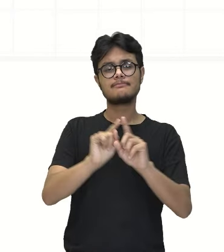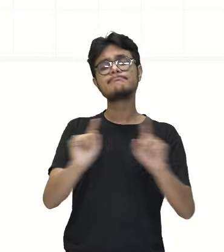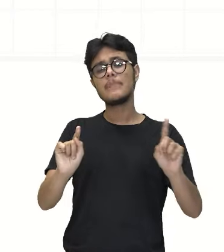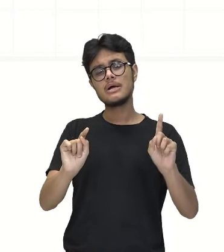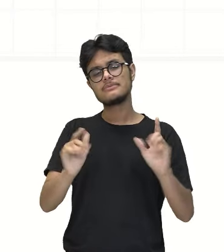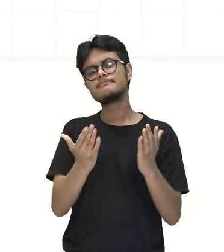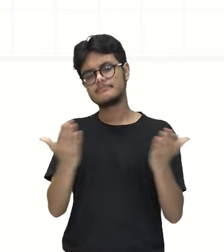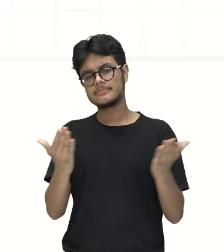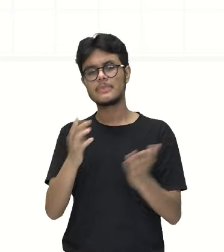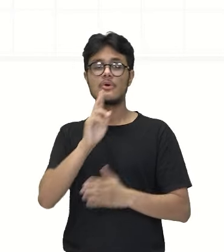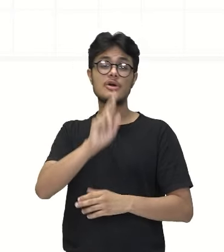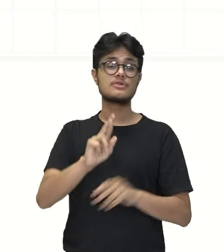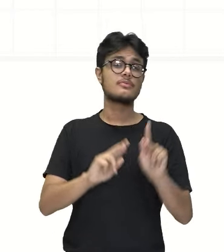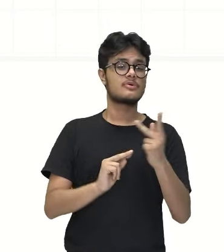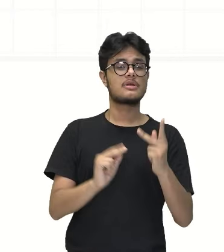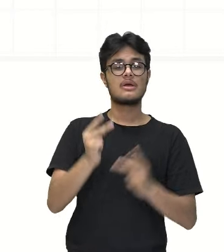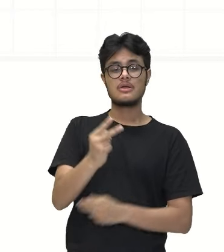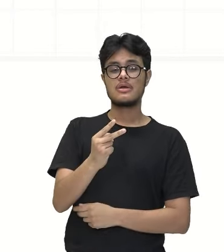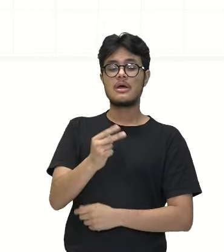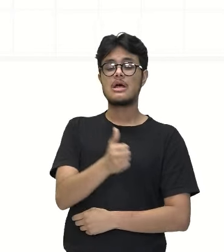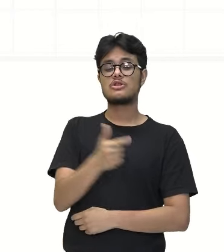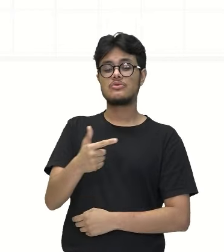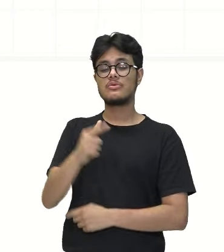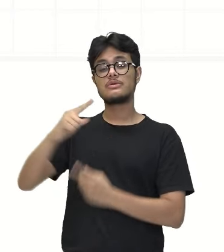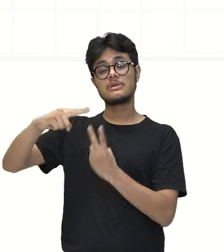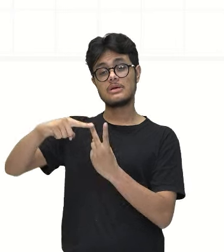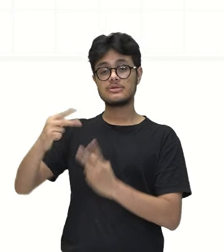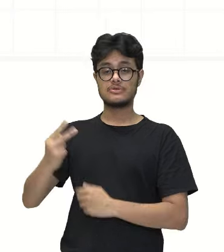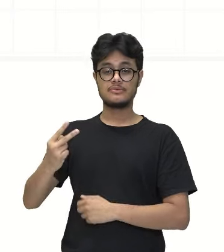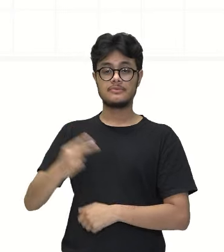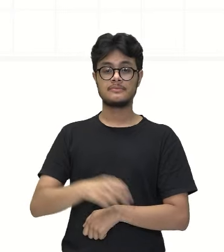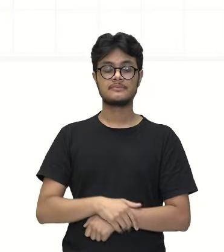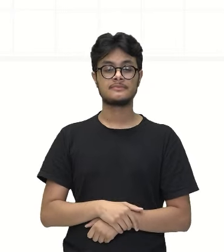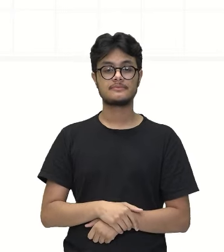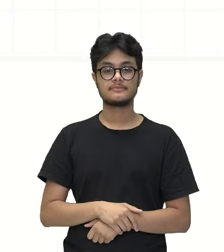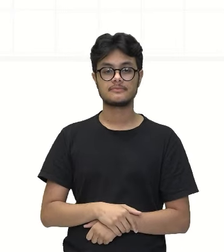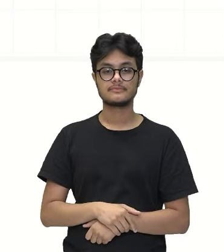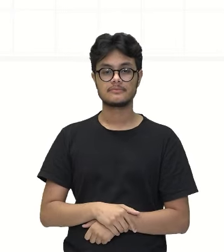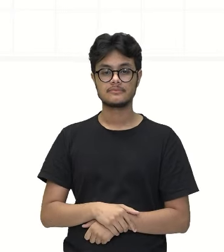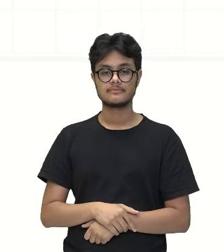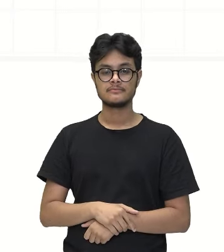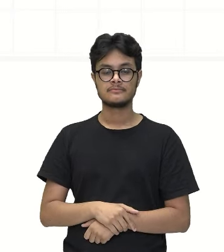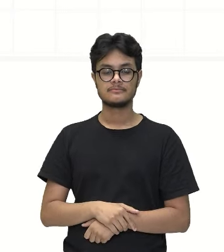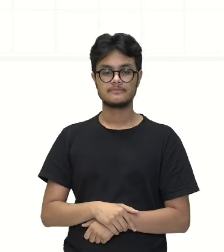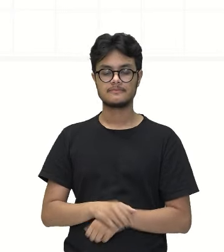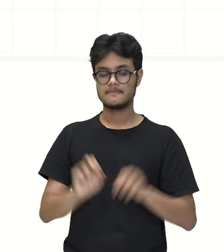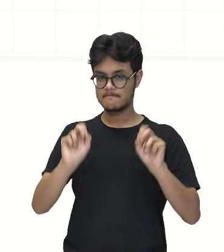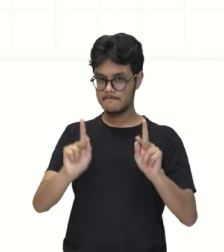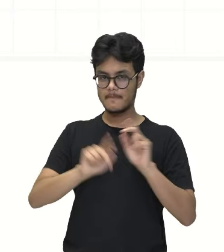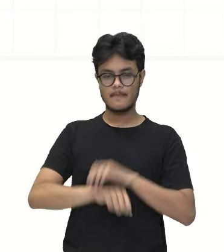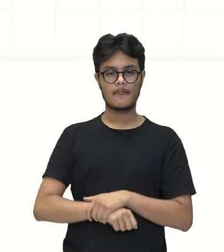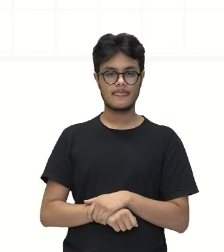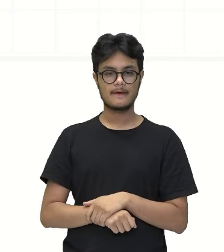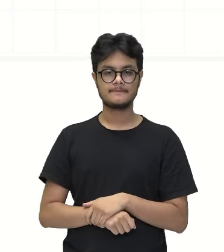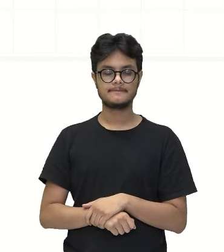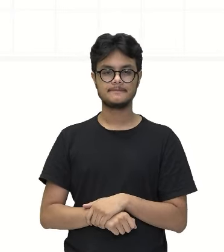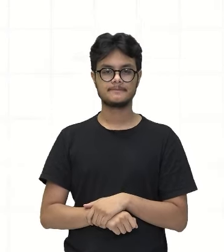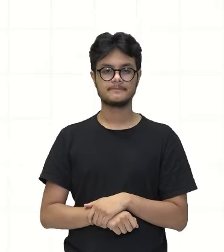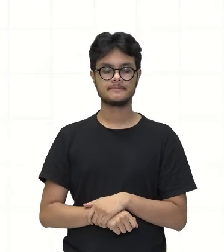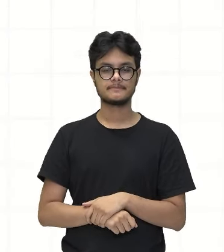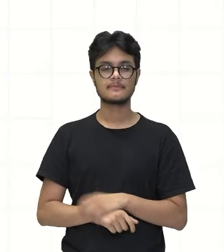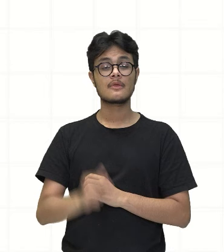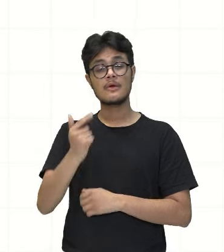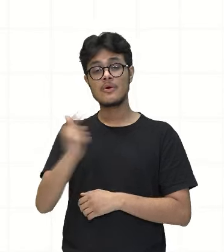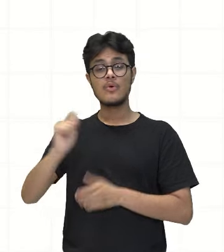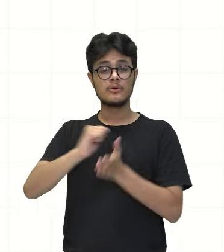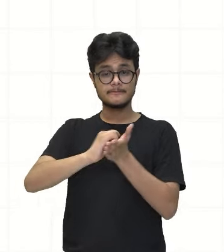Então, essas são as duas medidas que ele pediu para a gente encontrar, certo? Muito bem. Então, vamos continuar e vamos ver